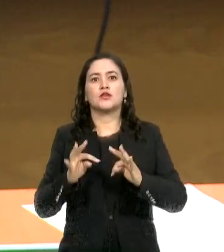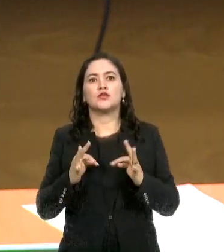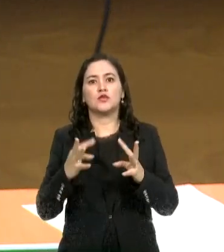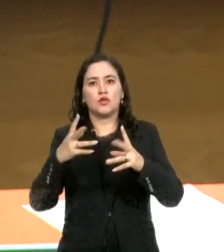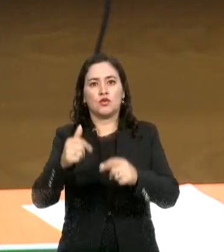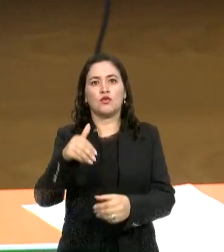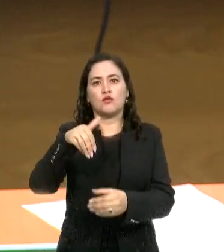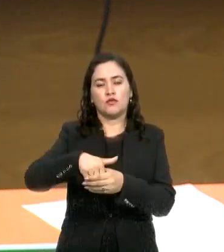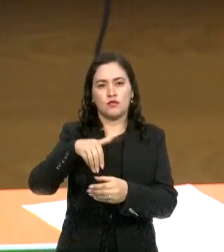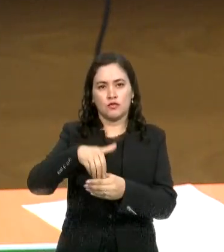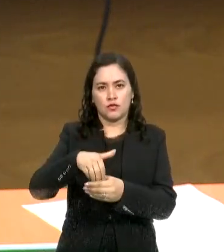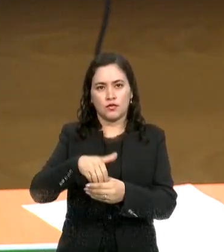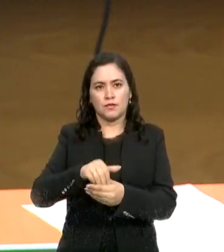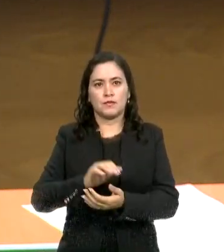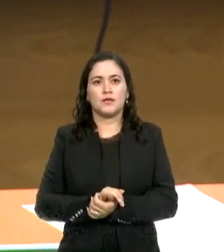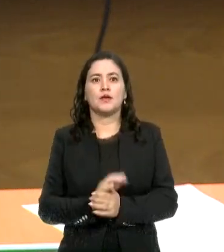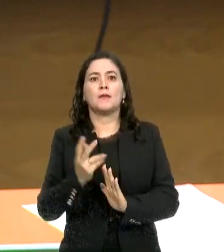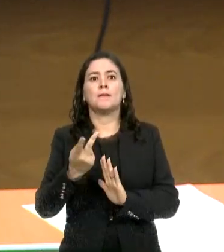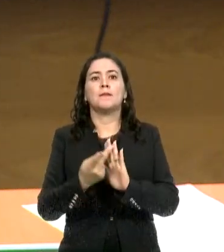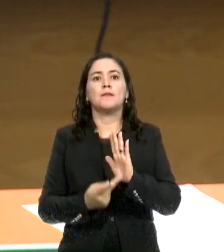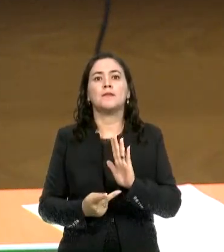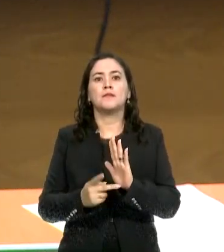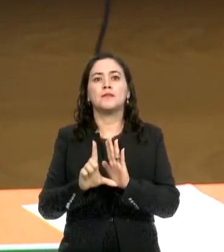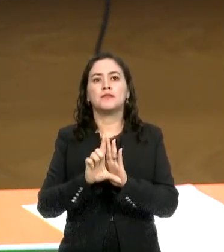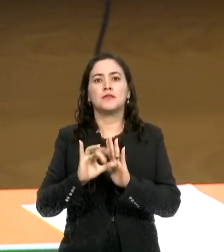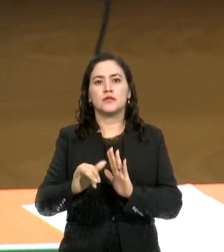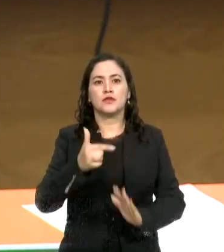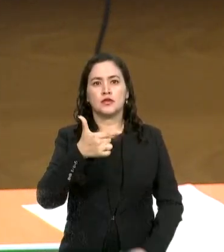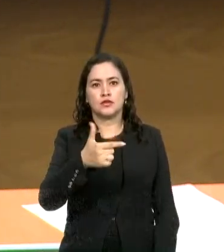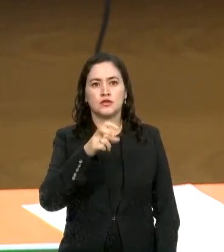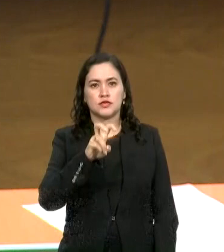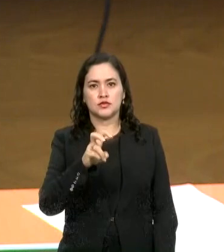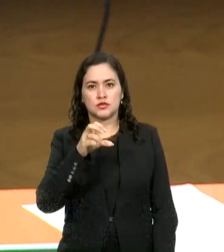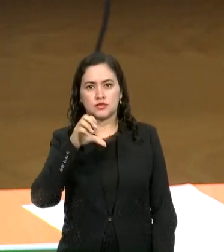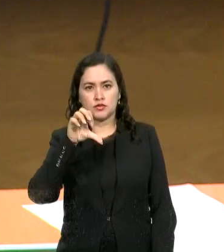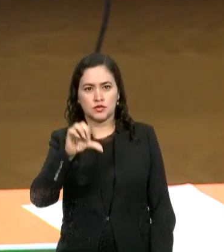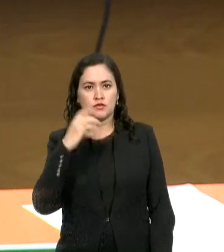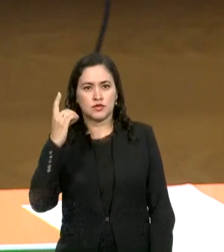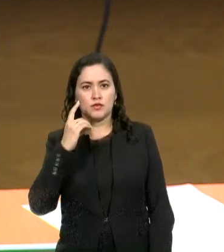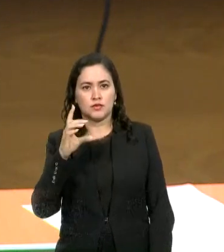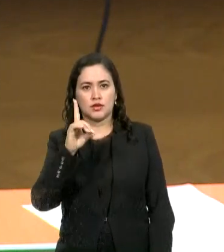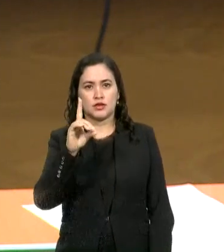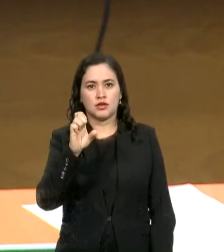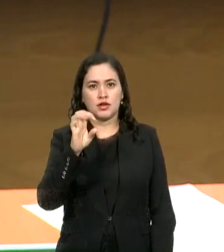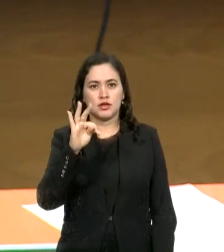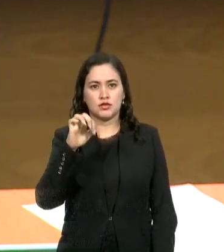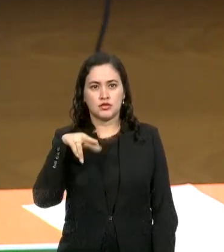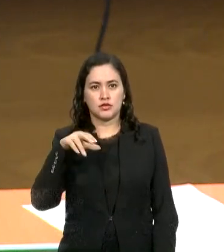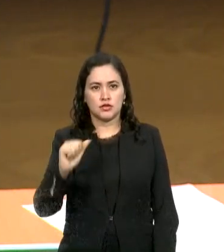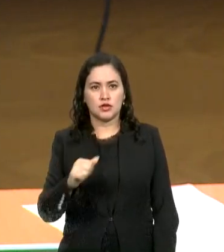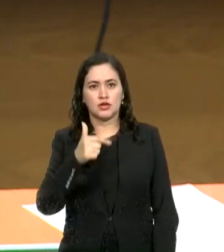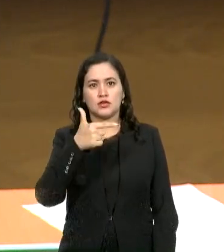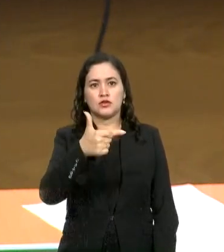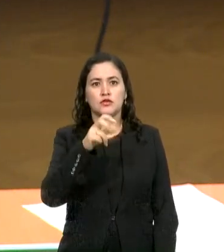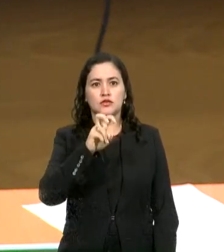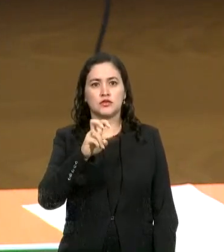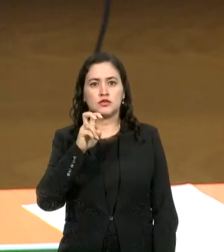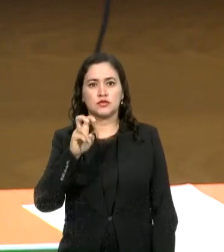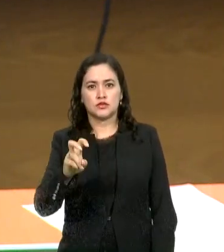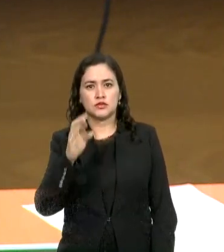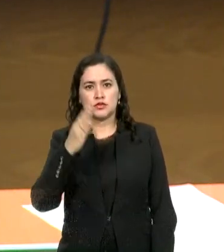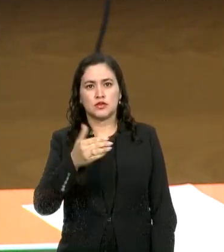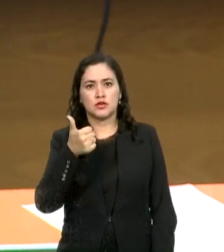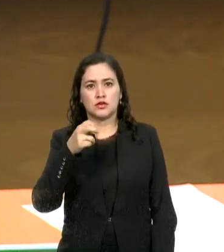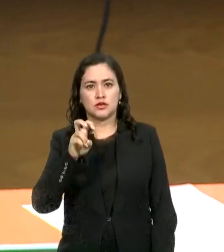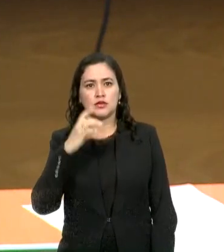114, deputado Hildo Amaral. Todos com pareceres da Comissão de Constituição e Justiça, favoráveis à manutenção dos mesmos, sendo estes vetos mantidos